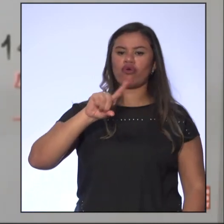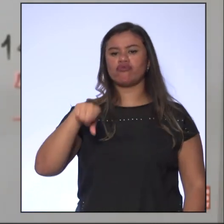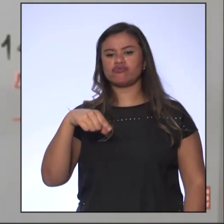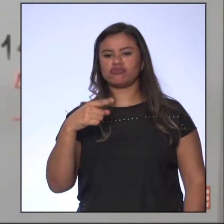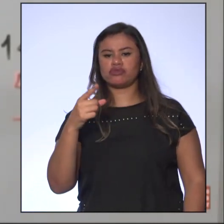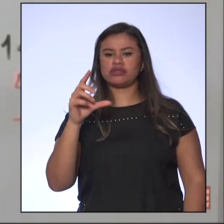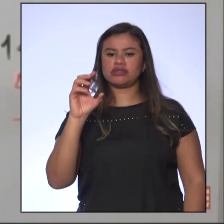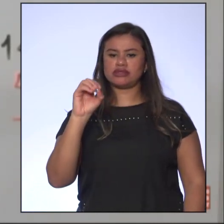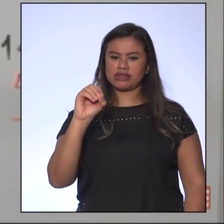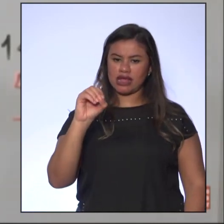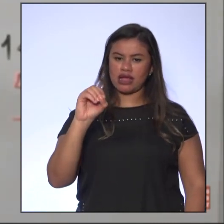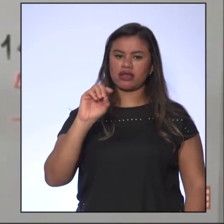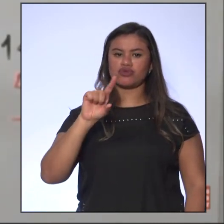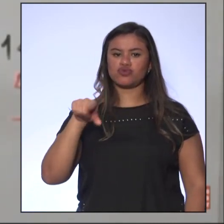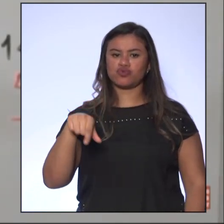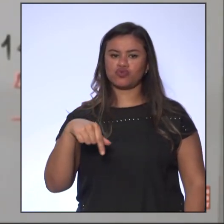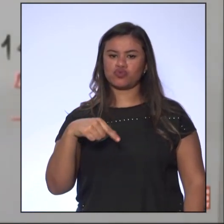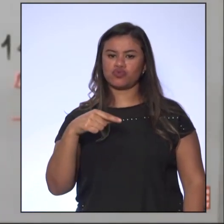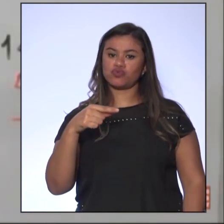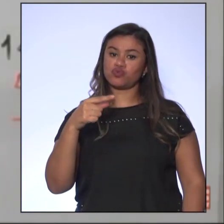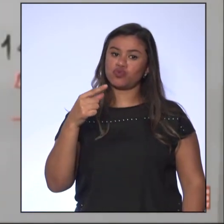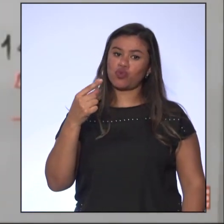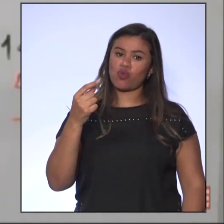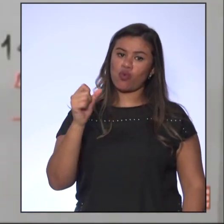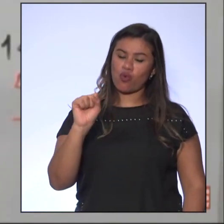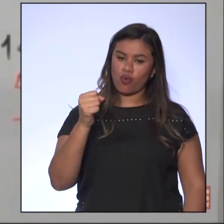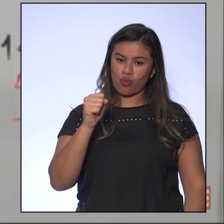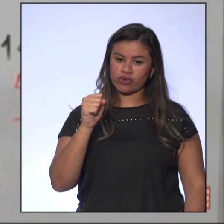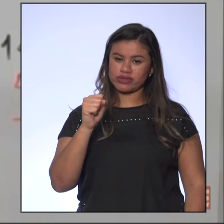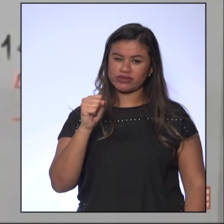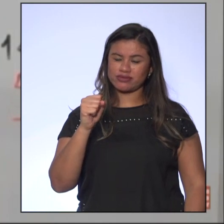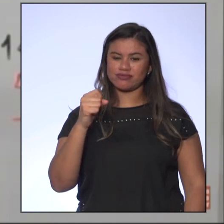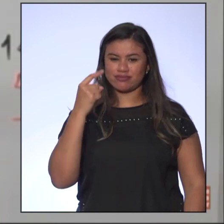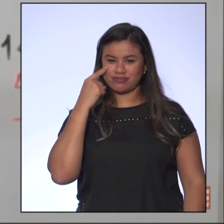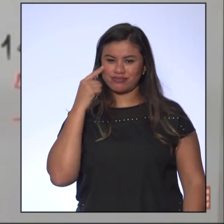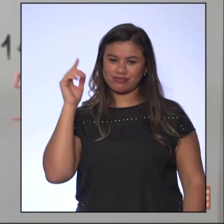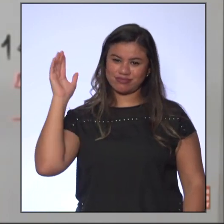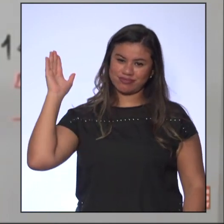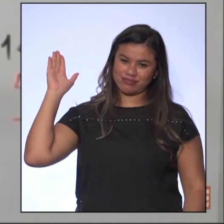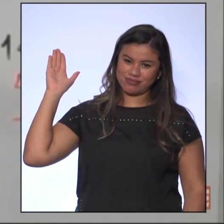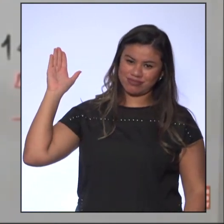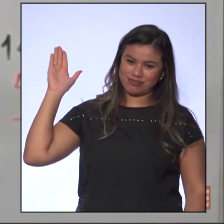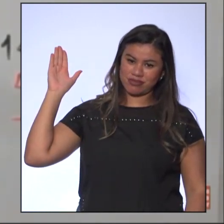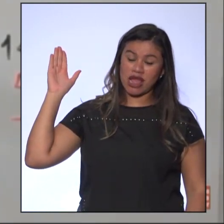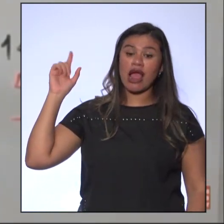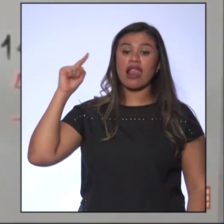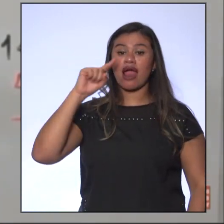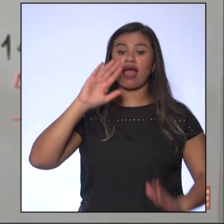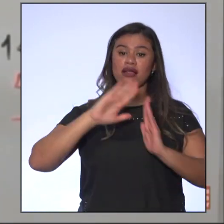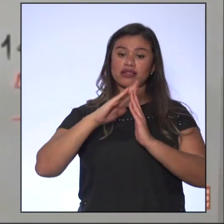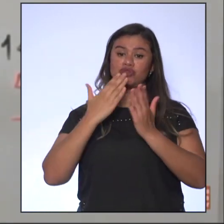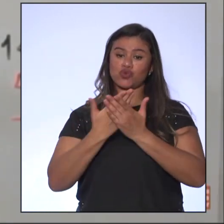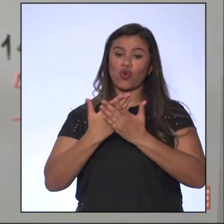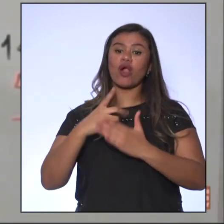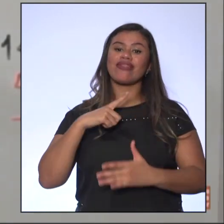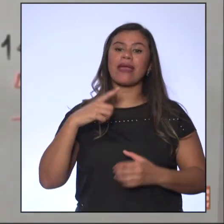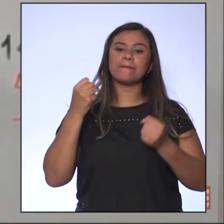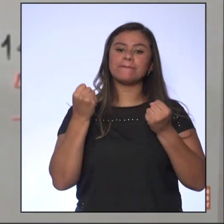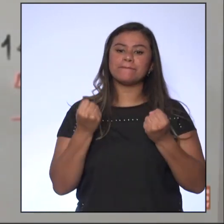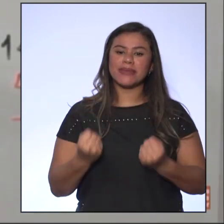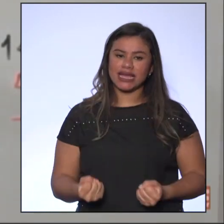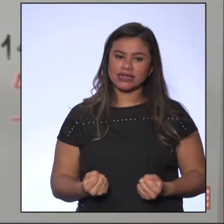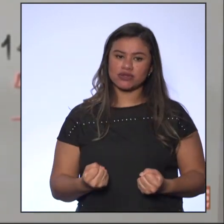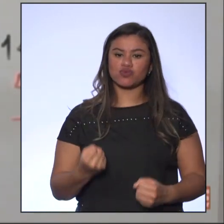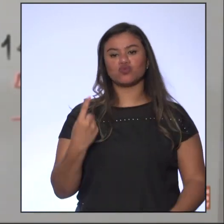e 8. E na escola tem peso. Vem na questão dizendo peso. Ah, na sua escola tem